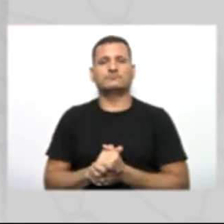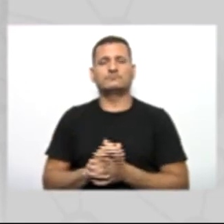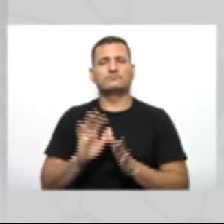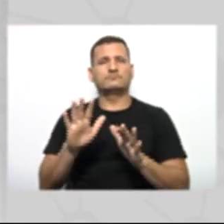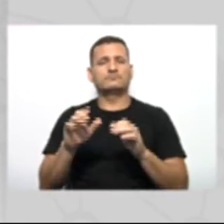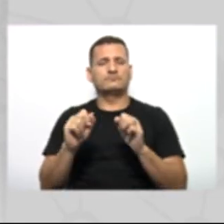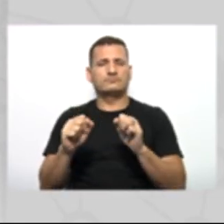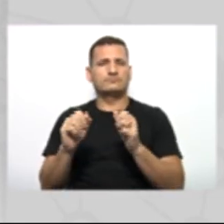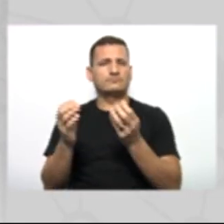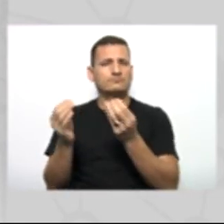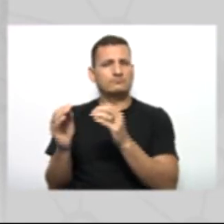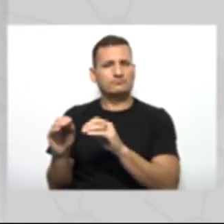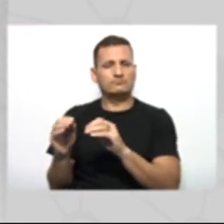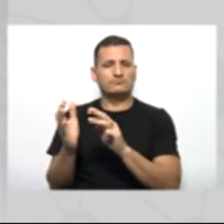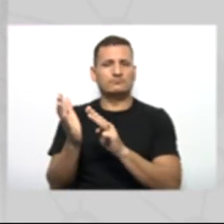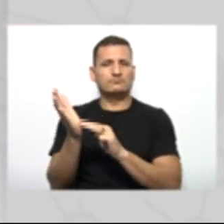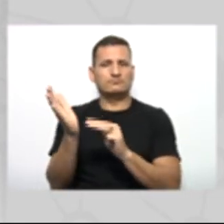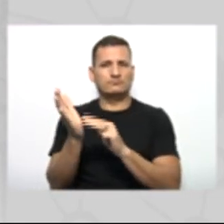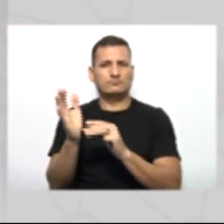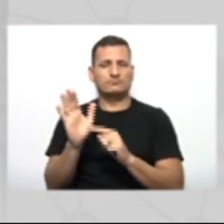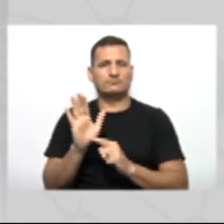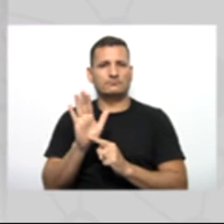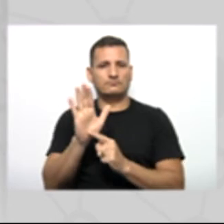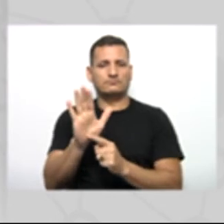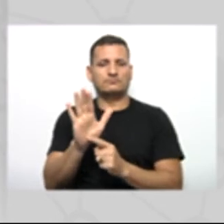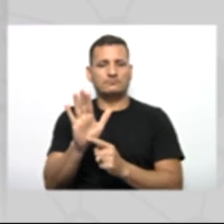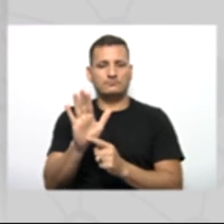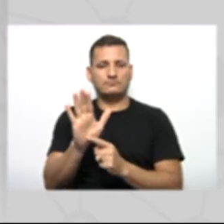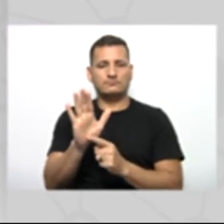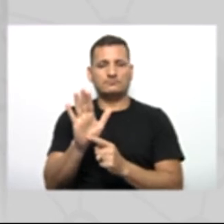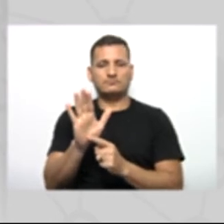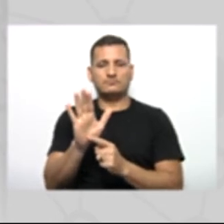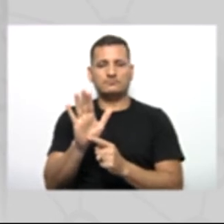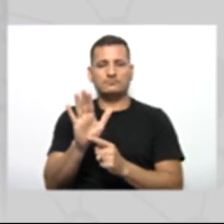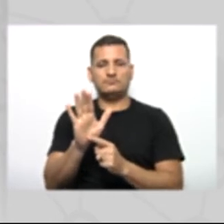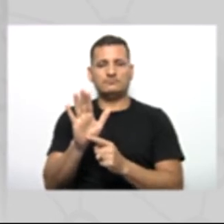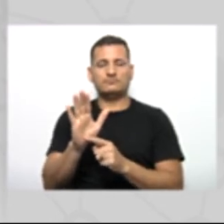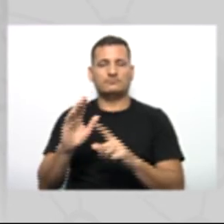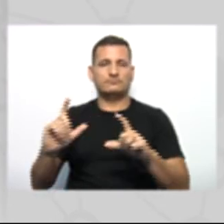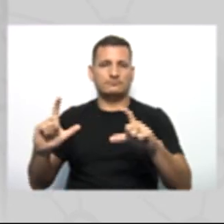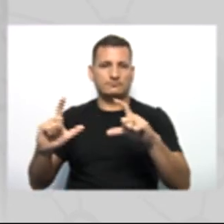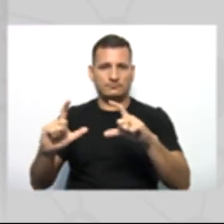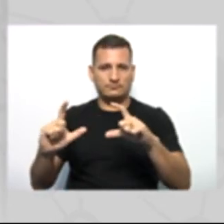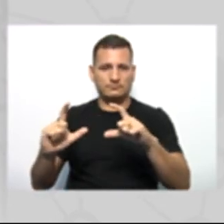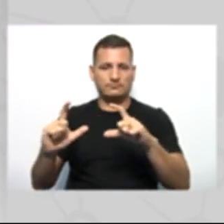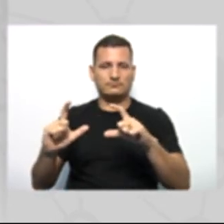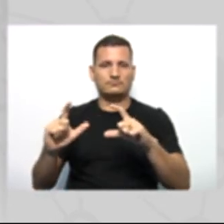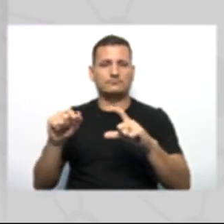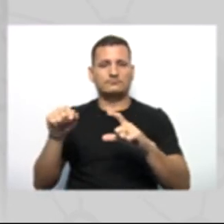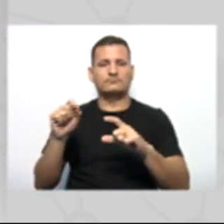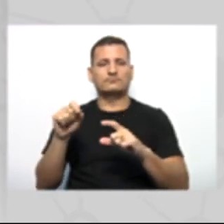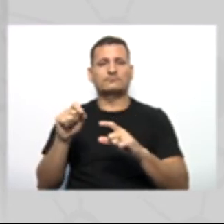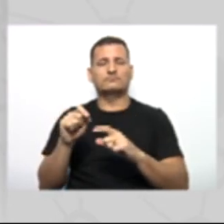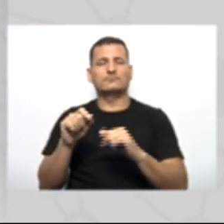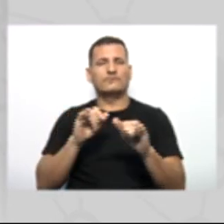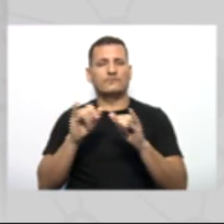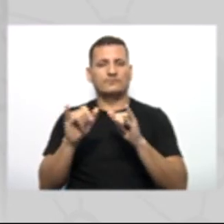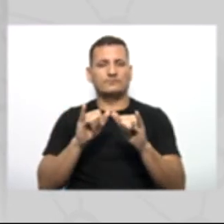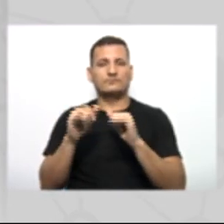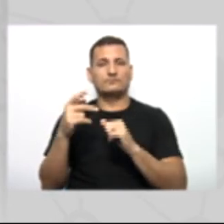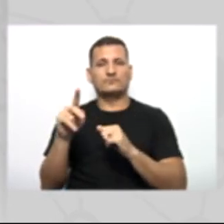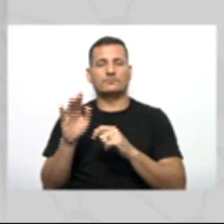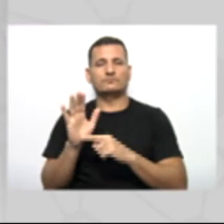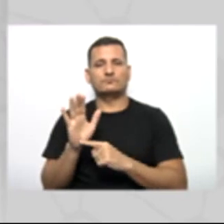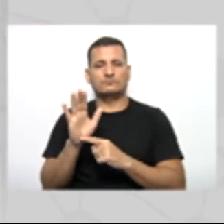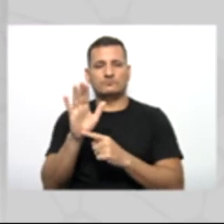método de classe chamado exibe, para que a classe pessoa jurídica exiba as informações dela